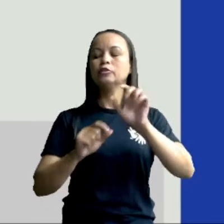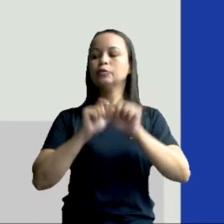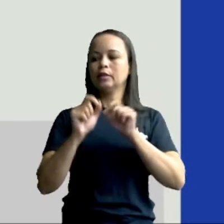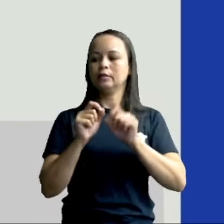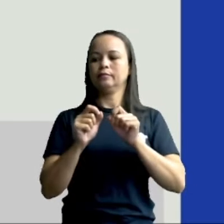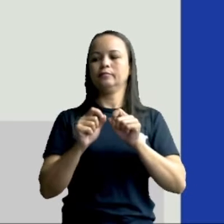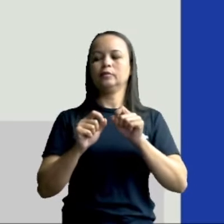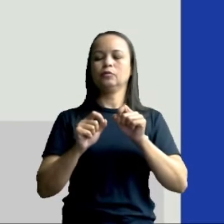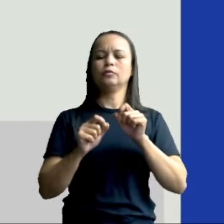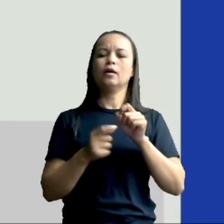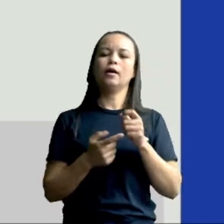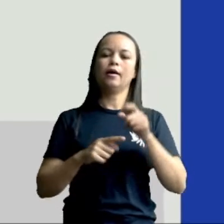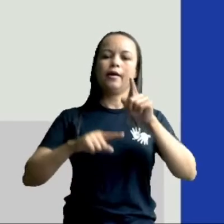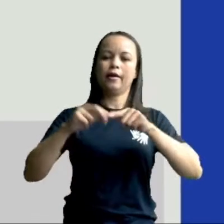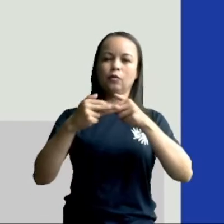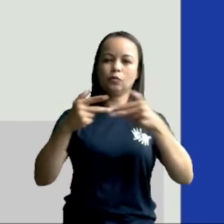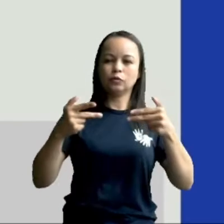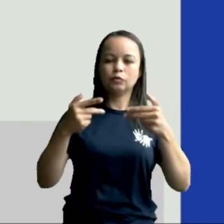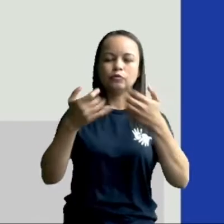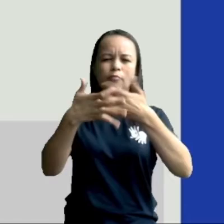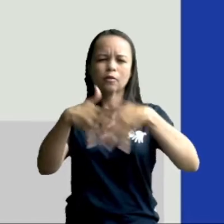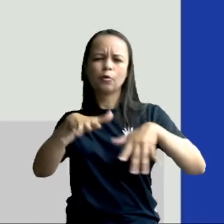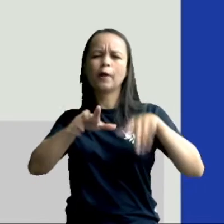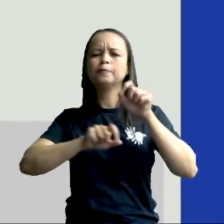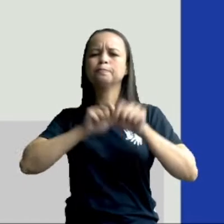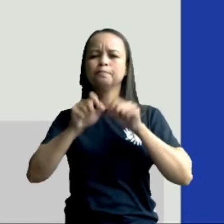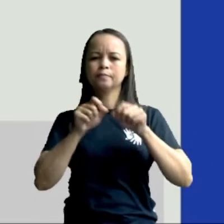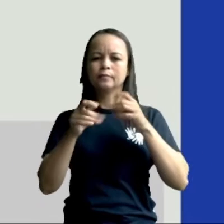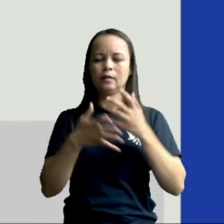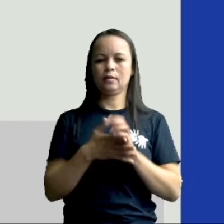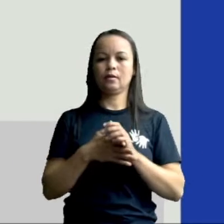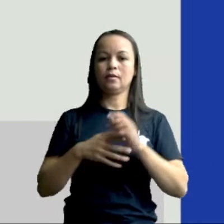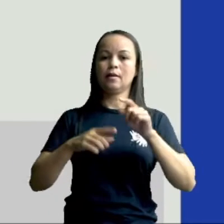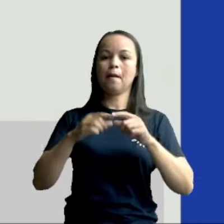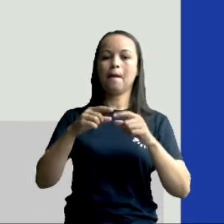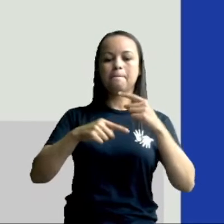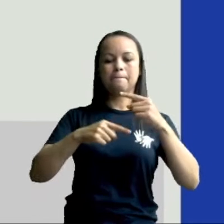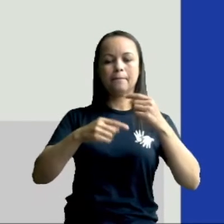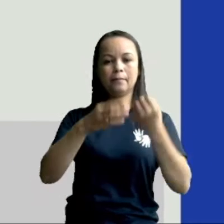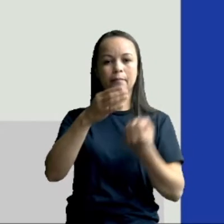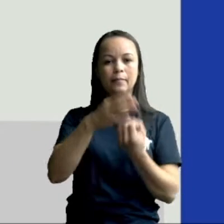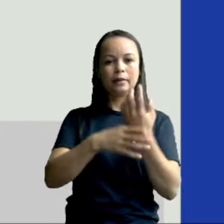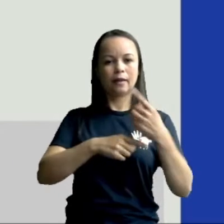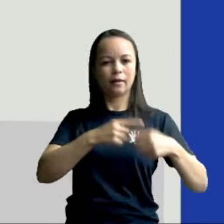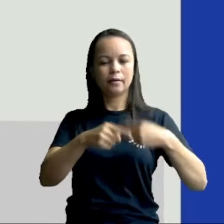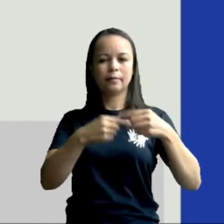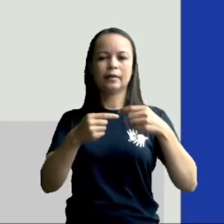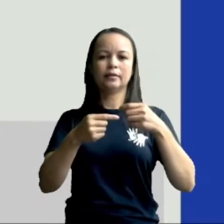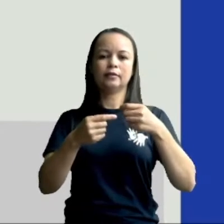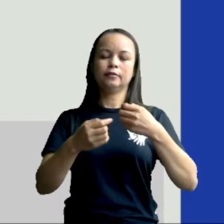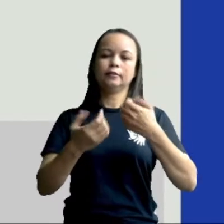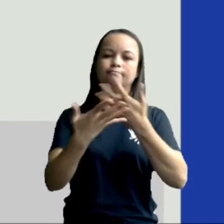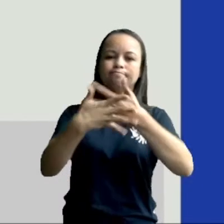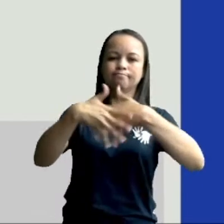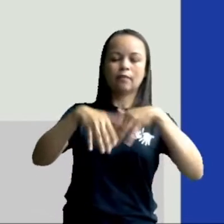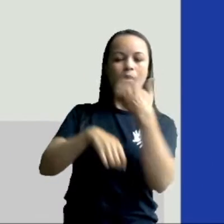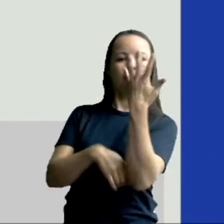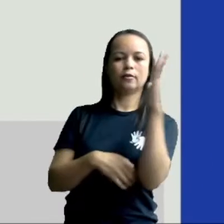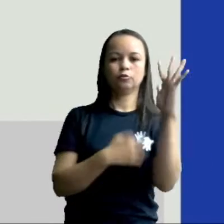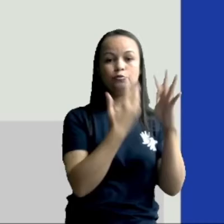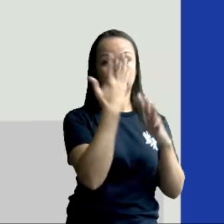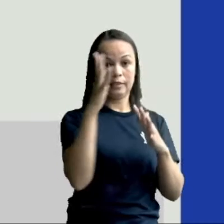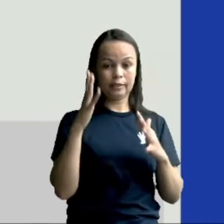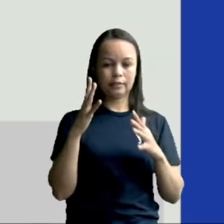são recursos naturais? Matéria ou energia presentes na natureza, essenciais e úteis para